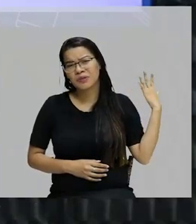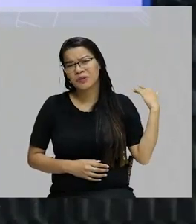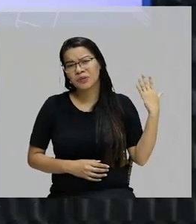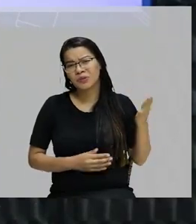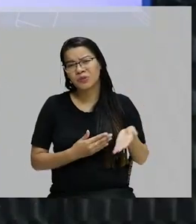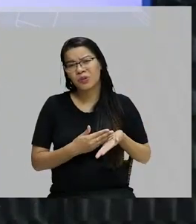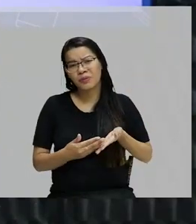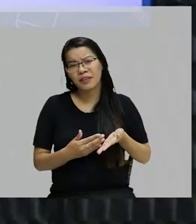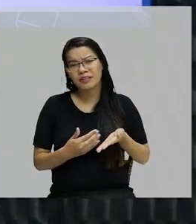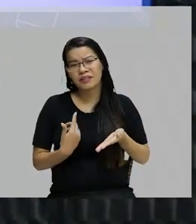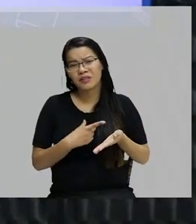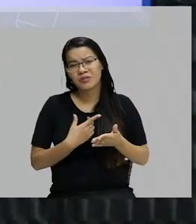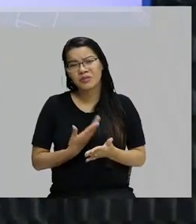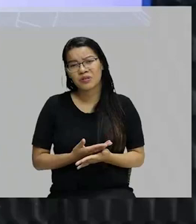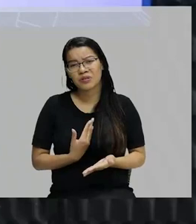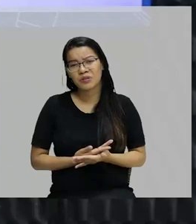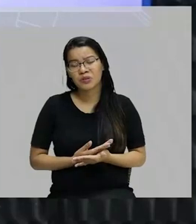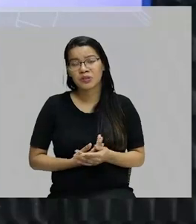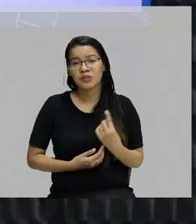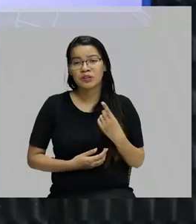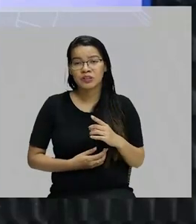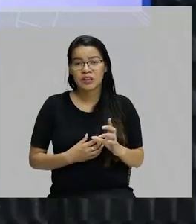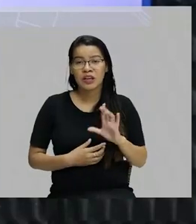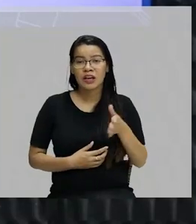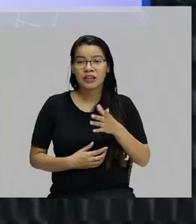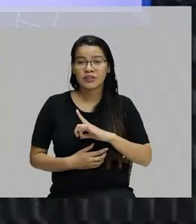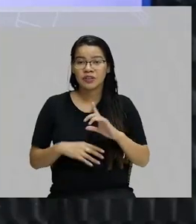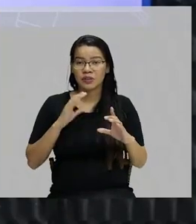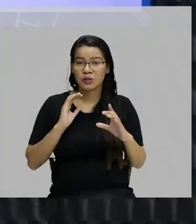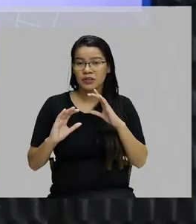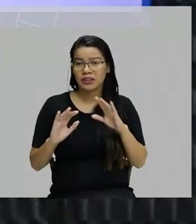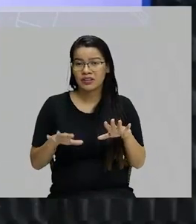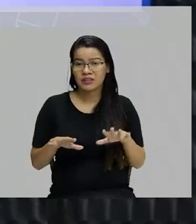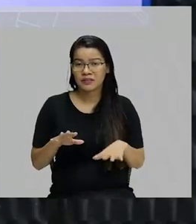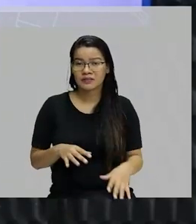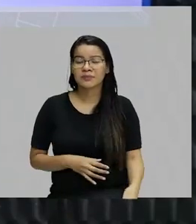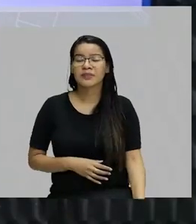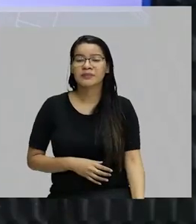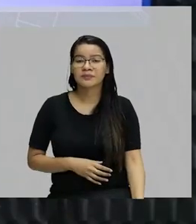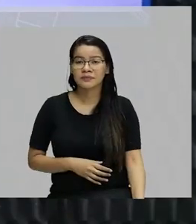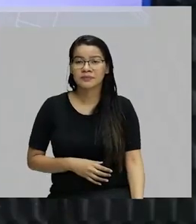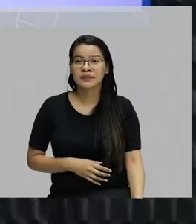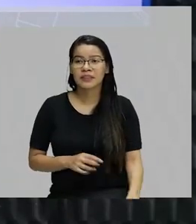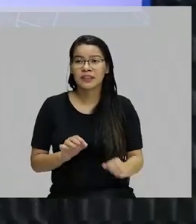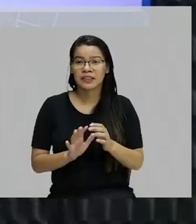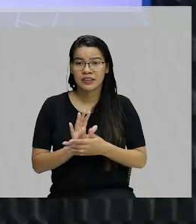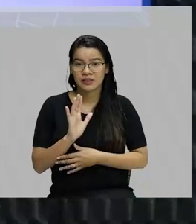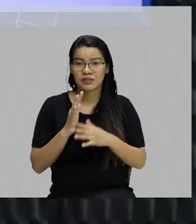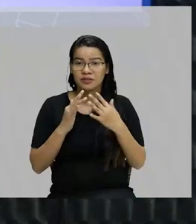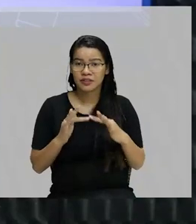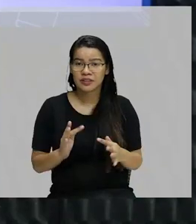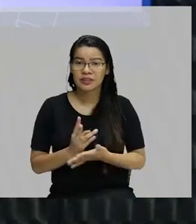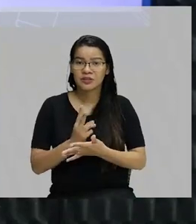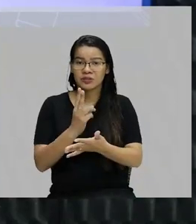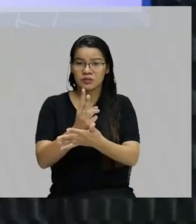início do do do fundamental alguns já tiveram contato Talvez lá na no na educação infantil já na elaboração de frases e